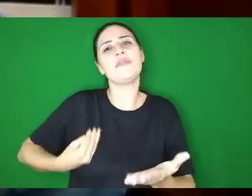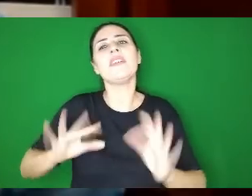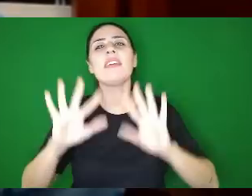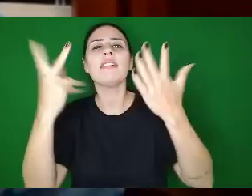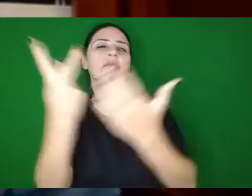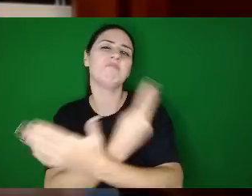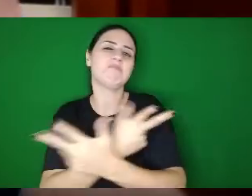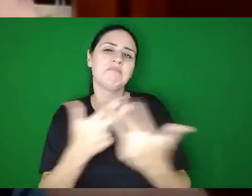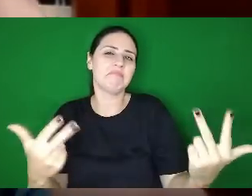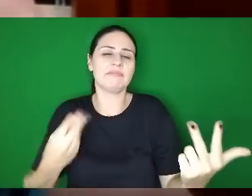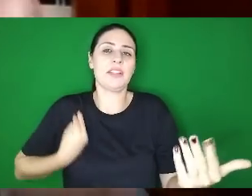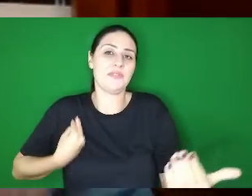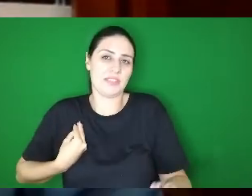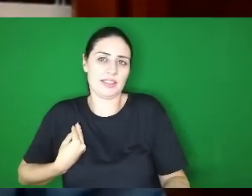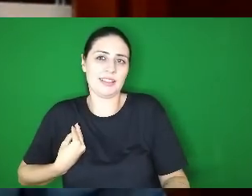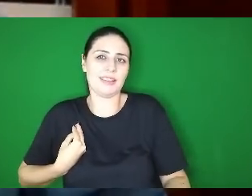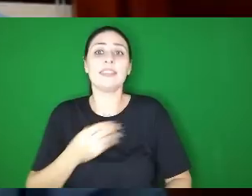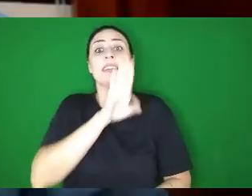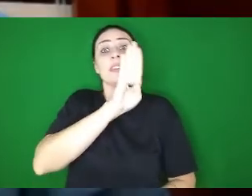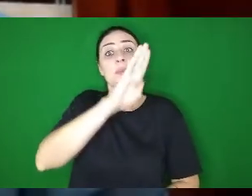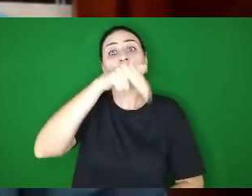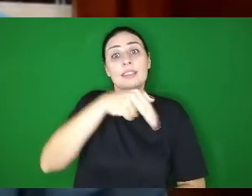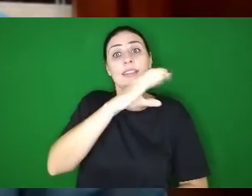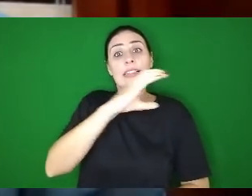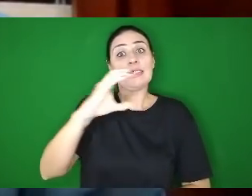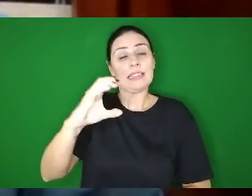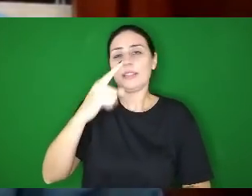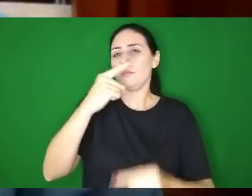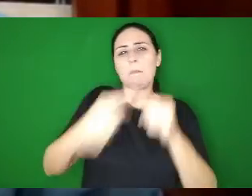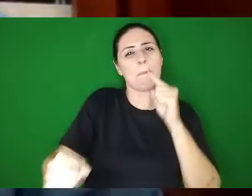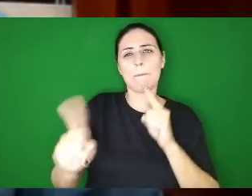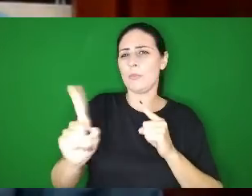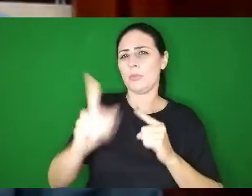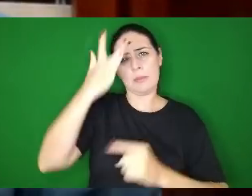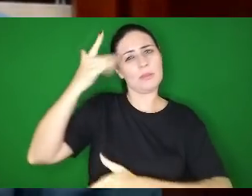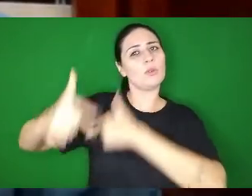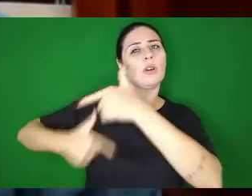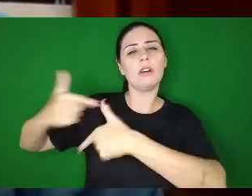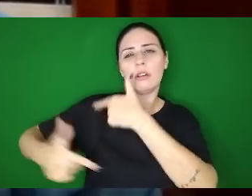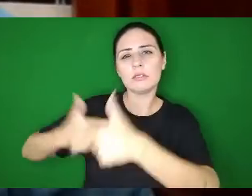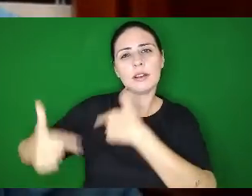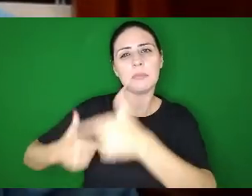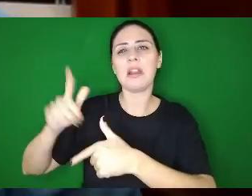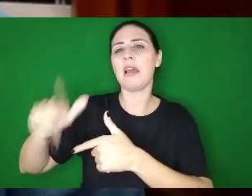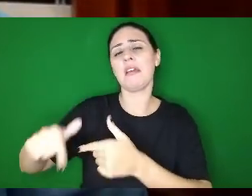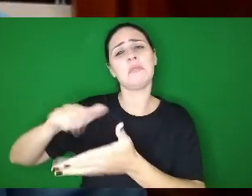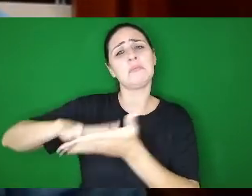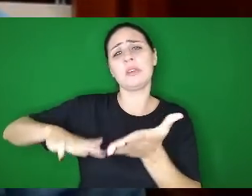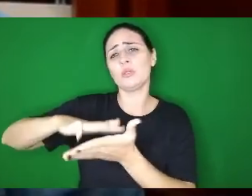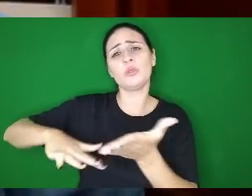aí a BNCC não impede ninguém de trabalhar com uma